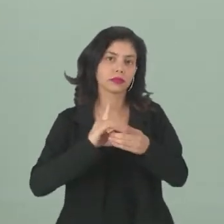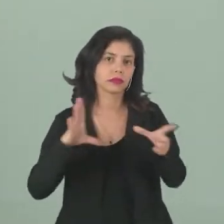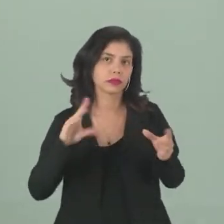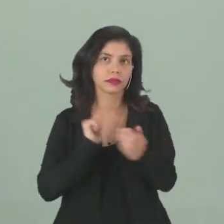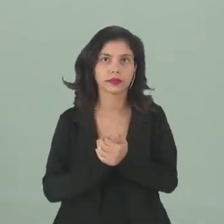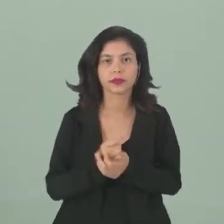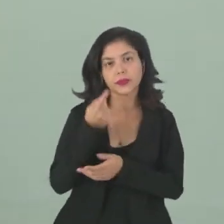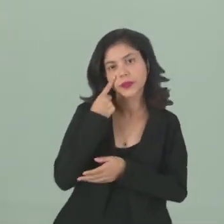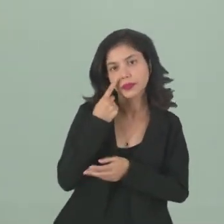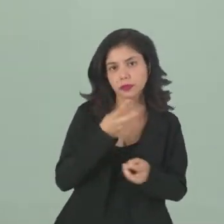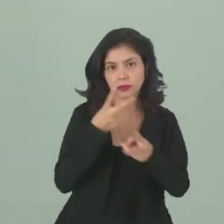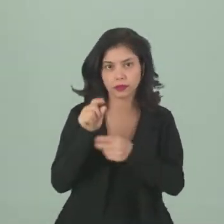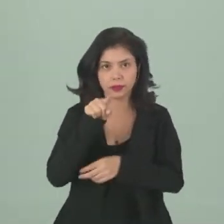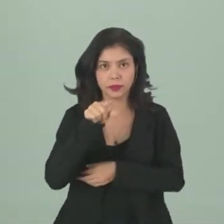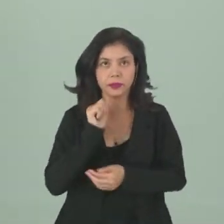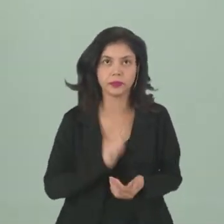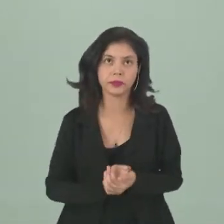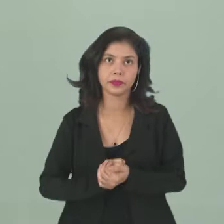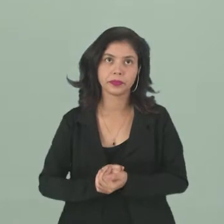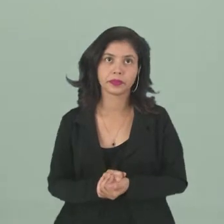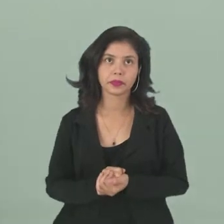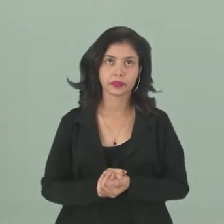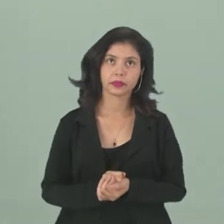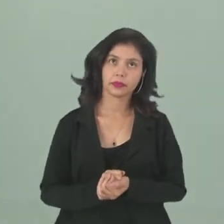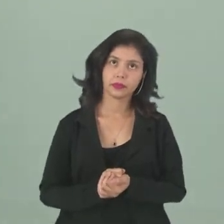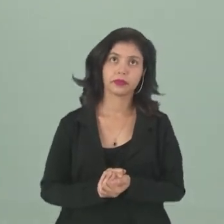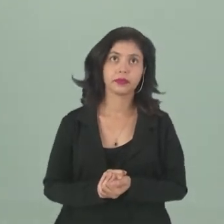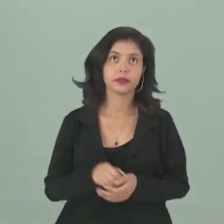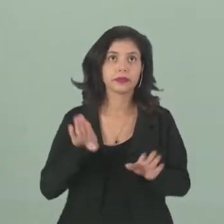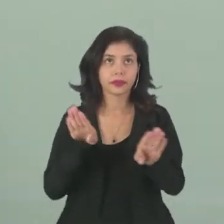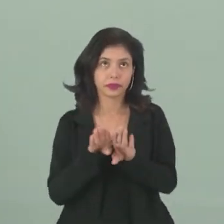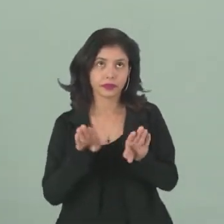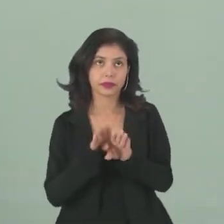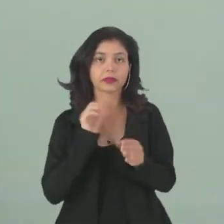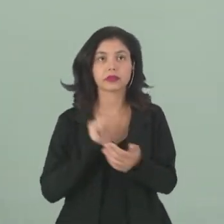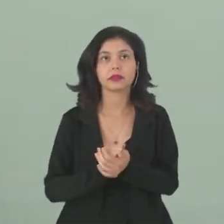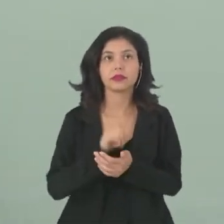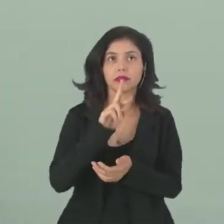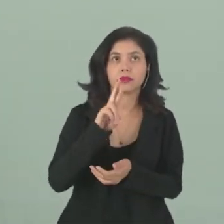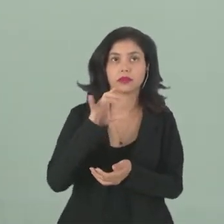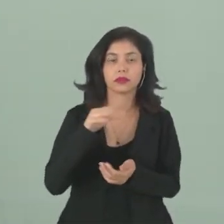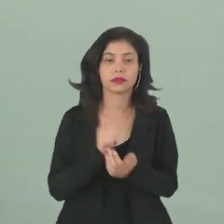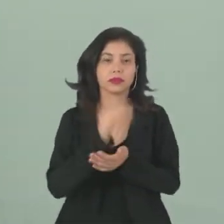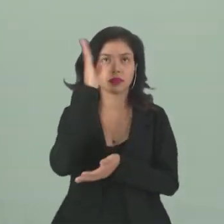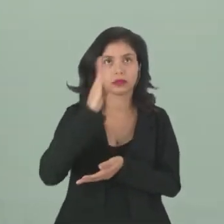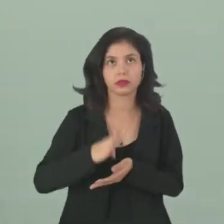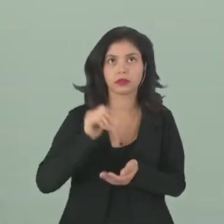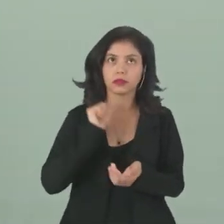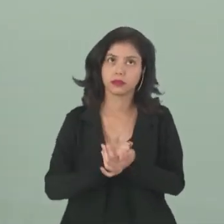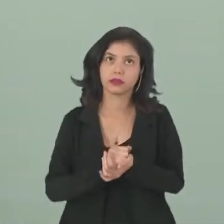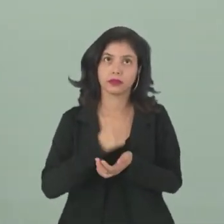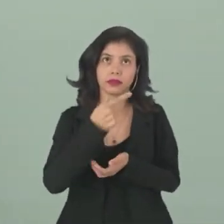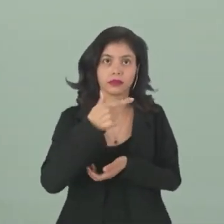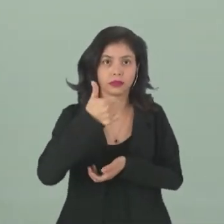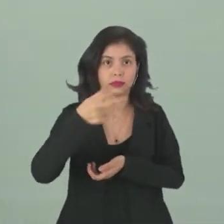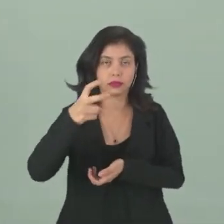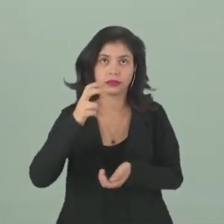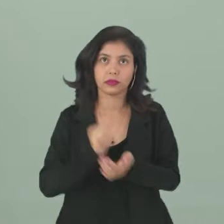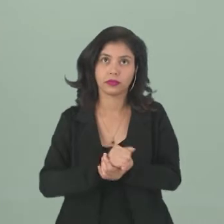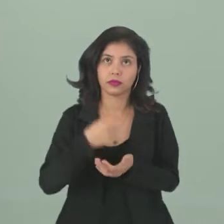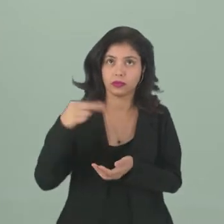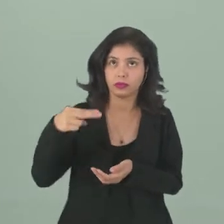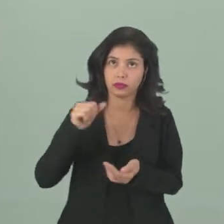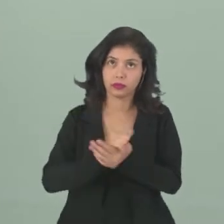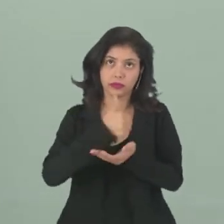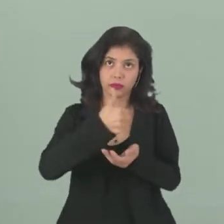democracia. Observem aí. A República no Brasil foi proclamada em 15 de novembro de 1889 e